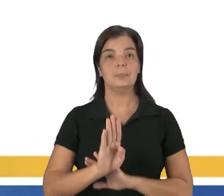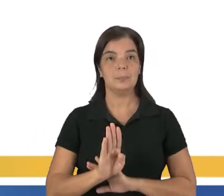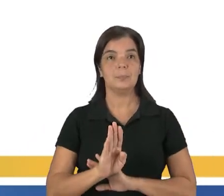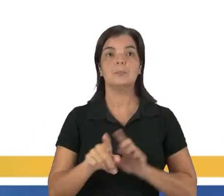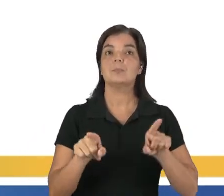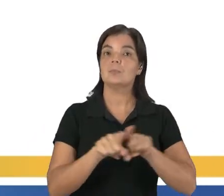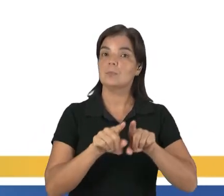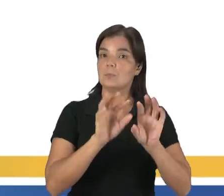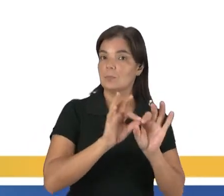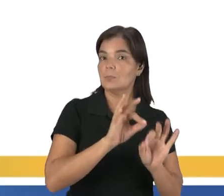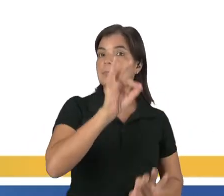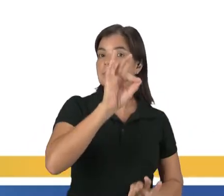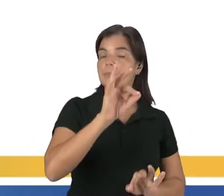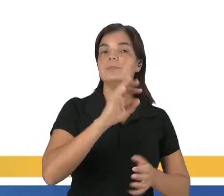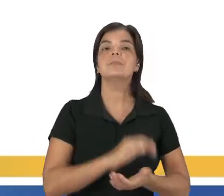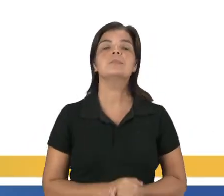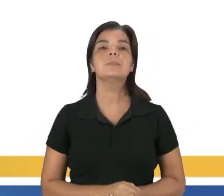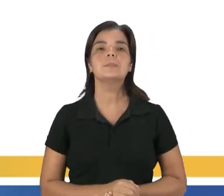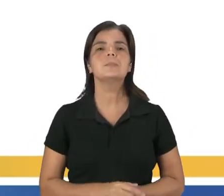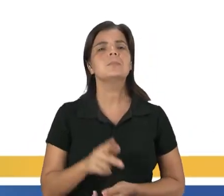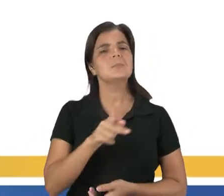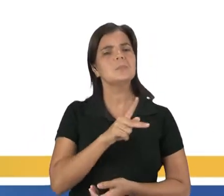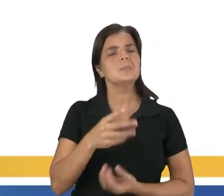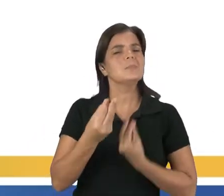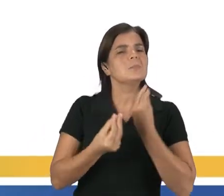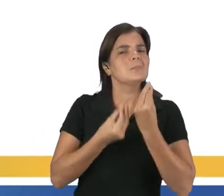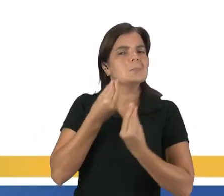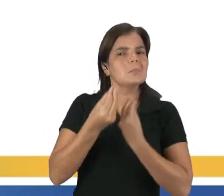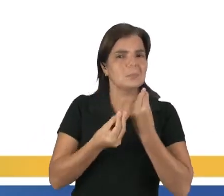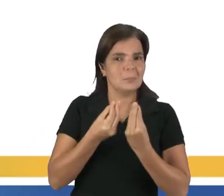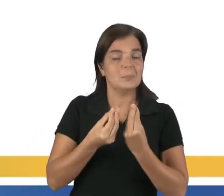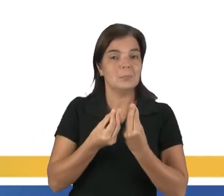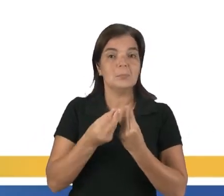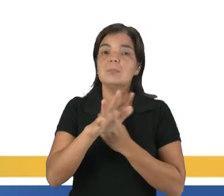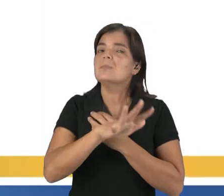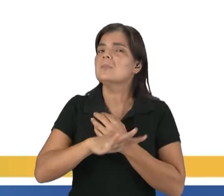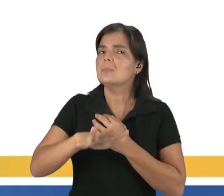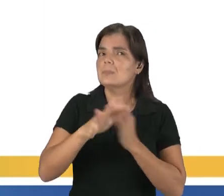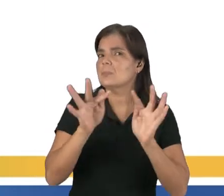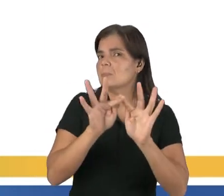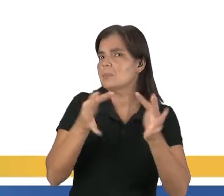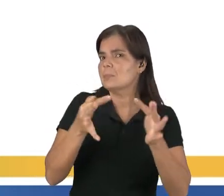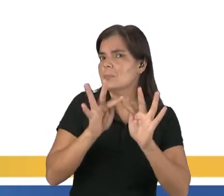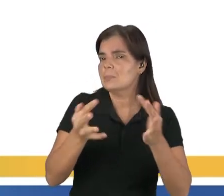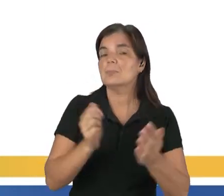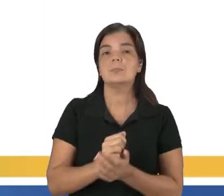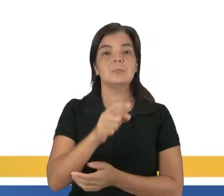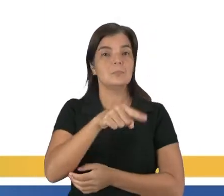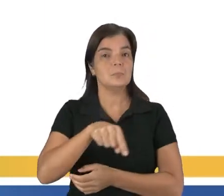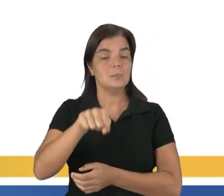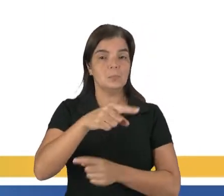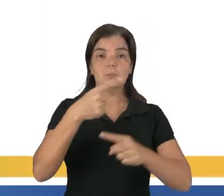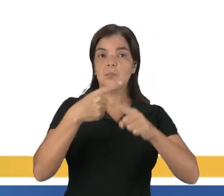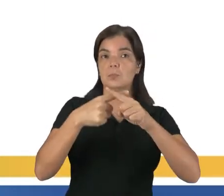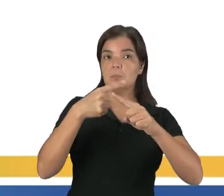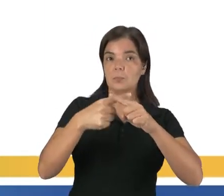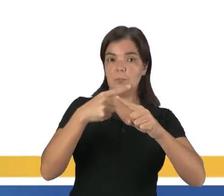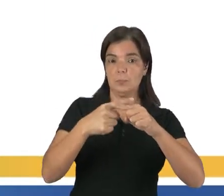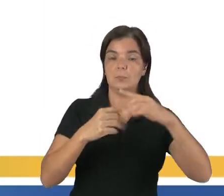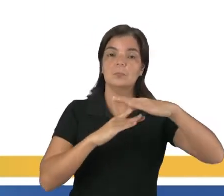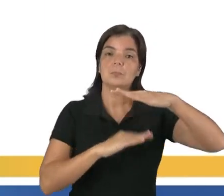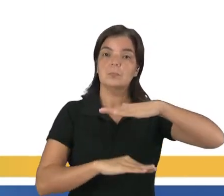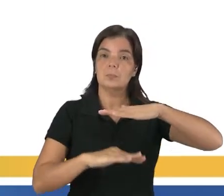base e também temos a altura. Professor, como é que eu faço a área dele? É bem simples. Se você multiplicar